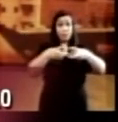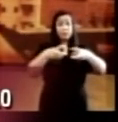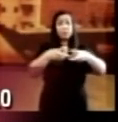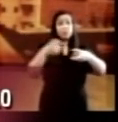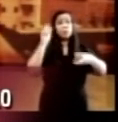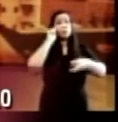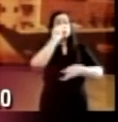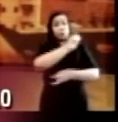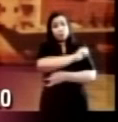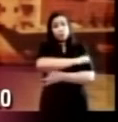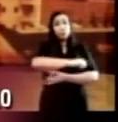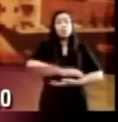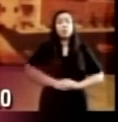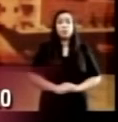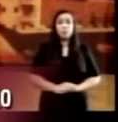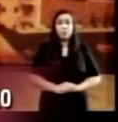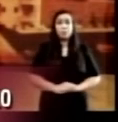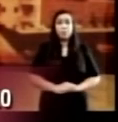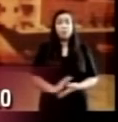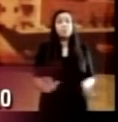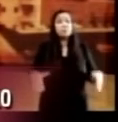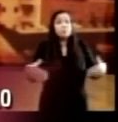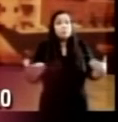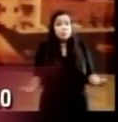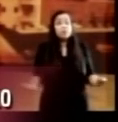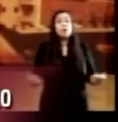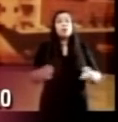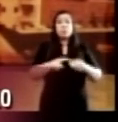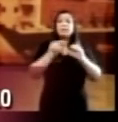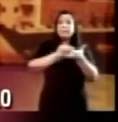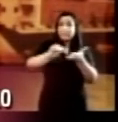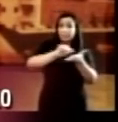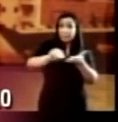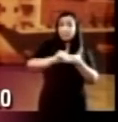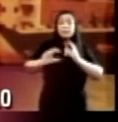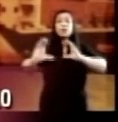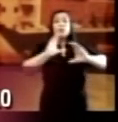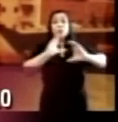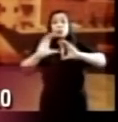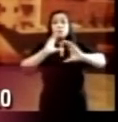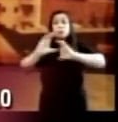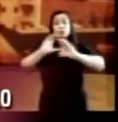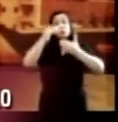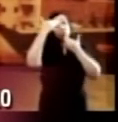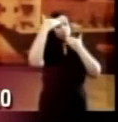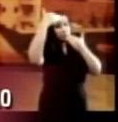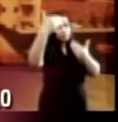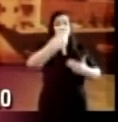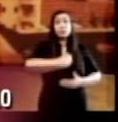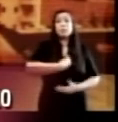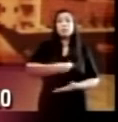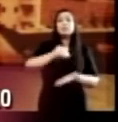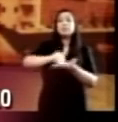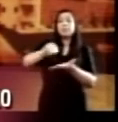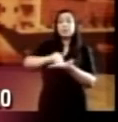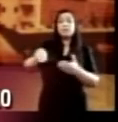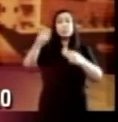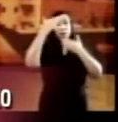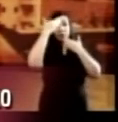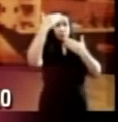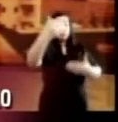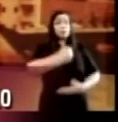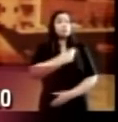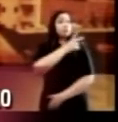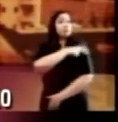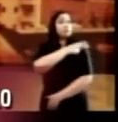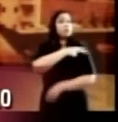Câmara de Rio Preto. Então, em nome da Secretaria de Comunicação, eu agradeço a presença do secretário, a presença